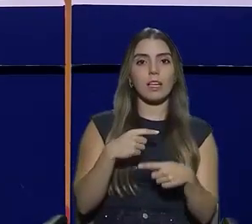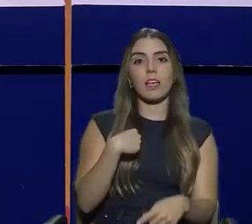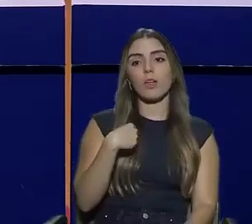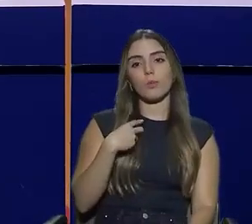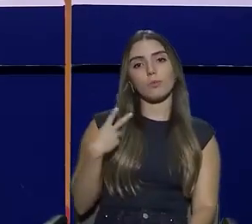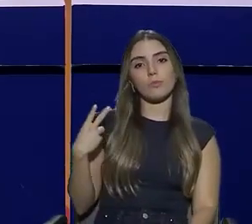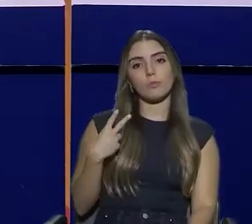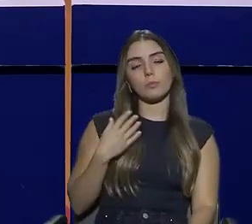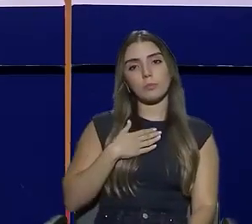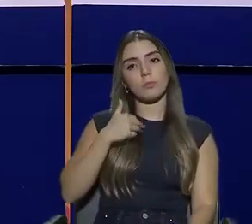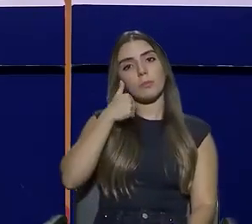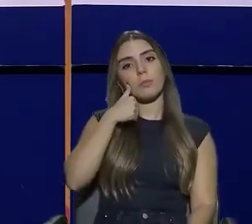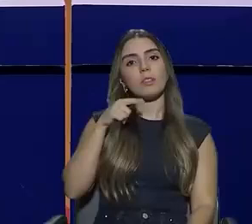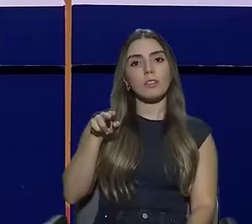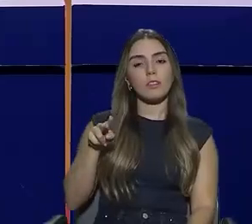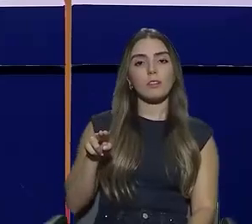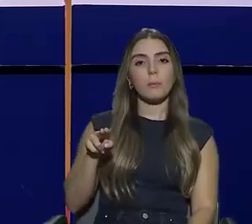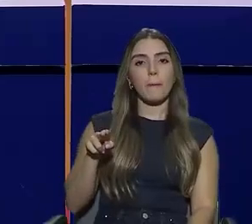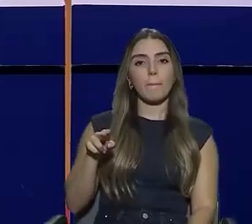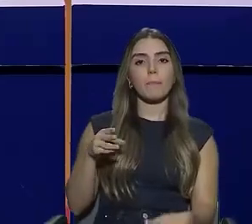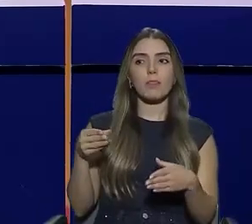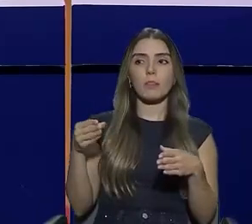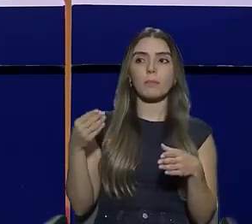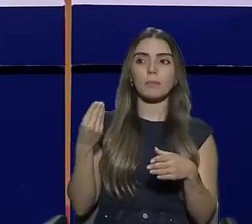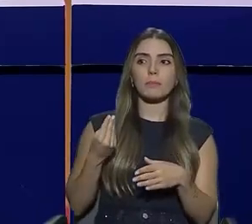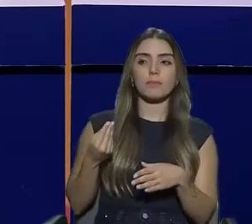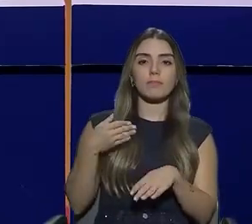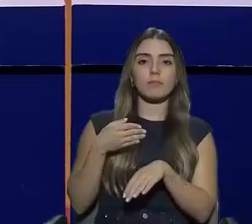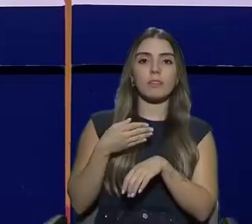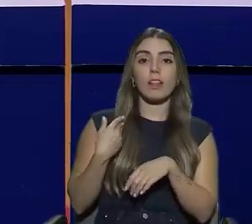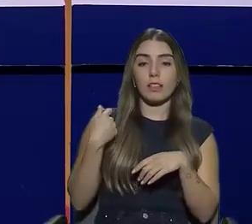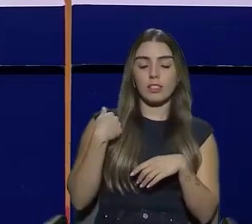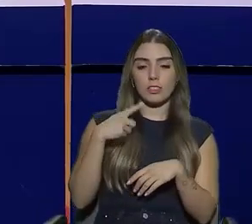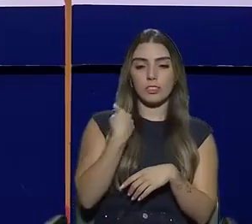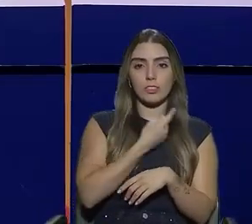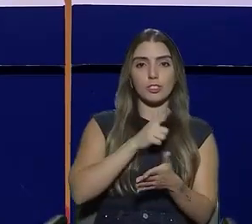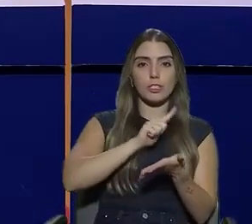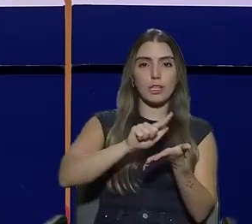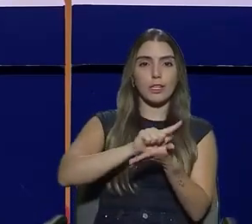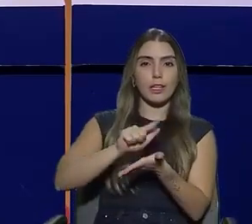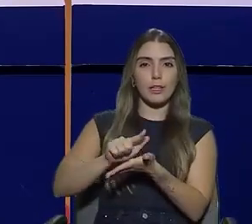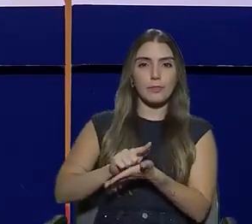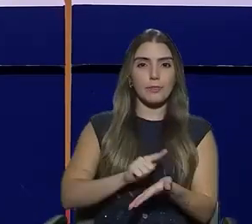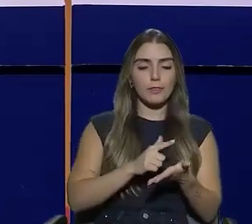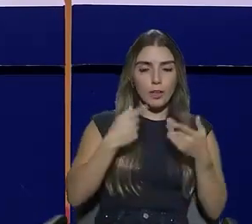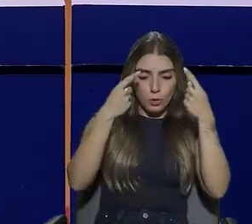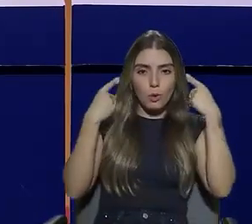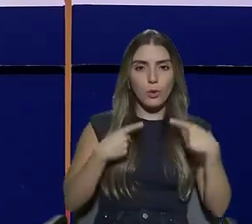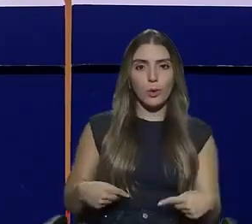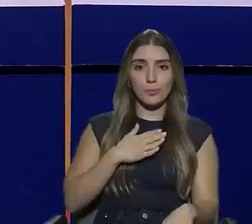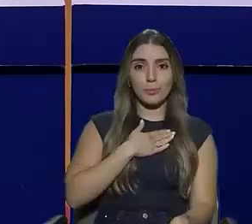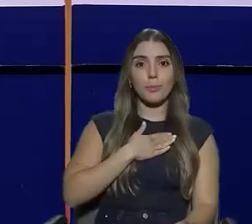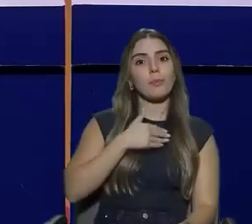fizemos parte, né, da comunidade das mulheres que lavam o corpo. Então, nós lavamos o corpo da minha avó, nós fizemos todo o